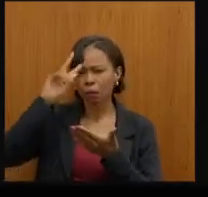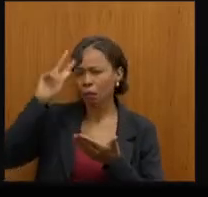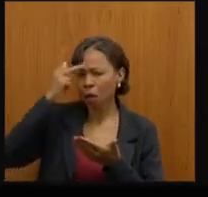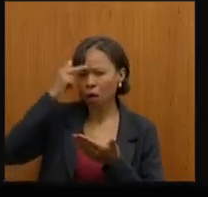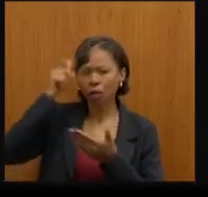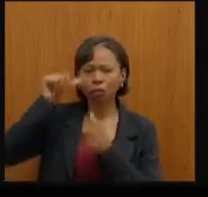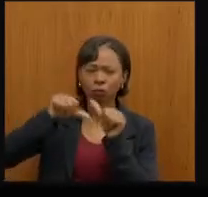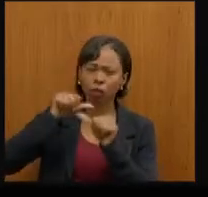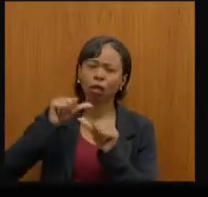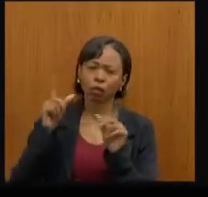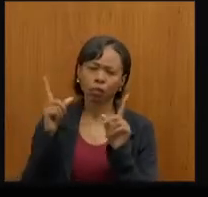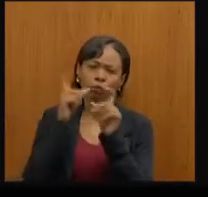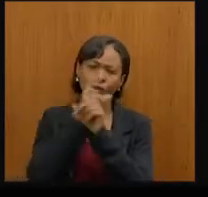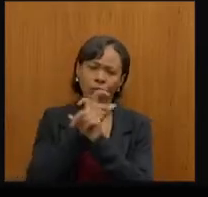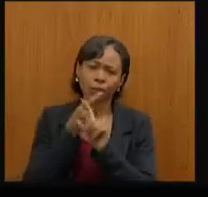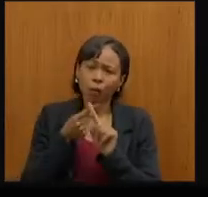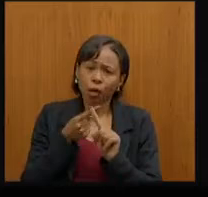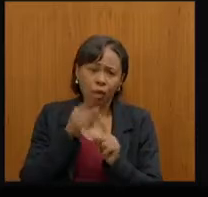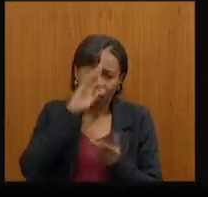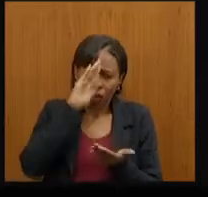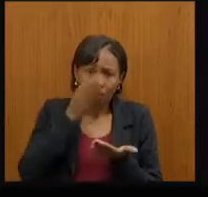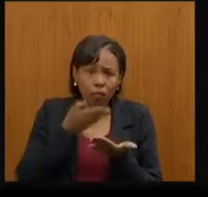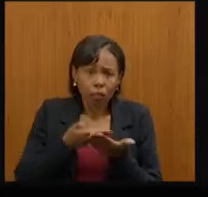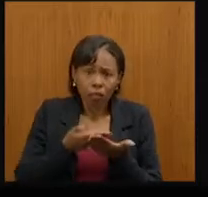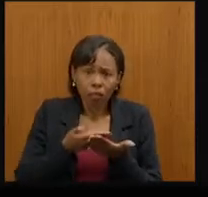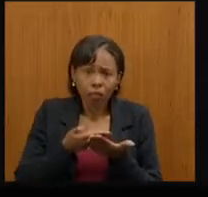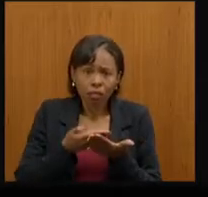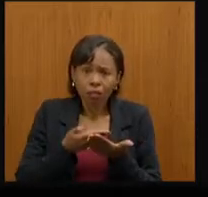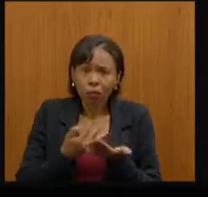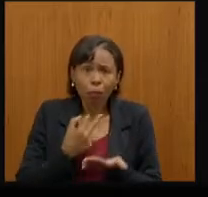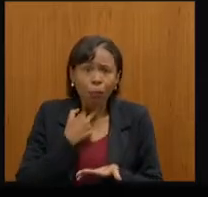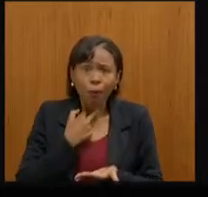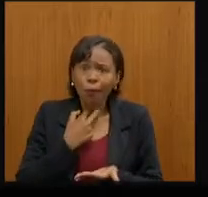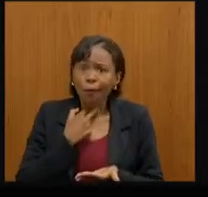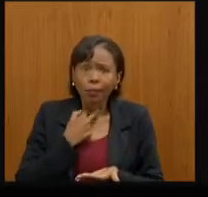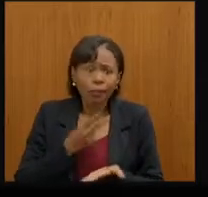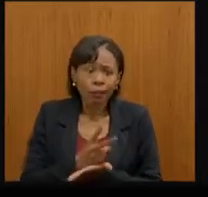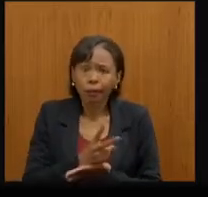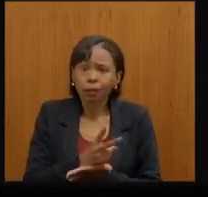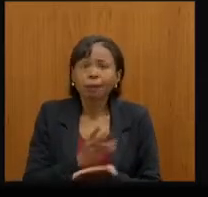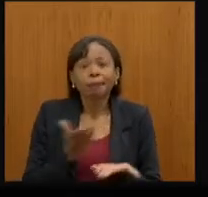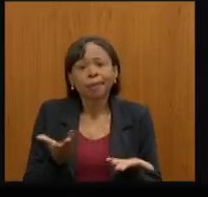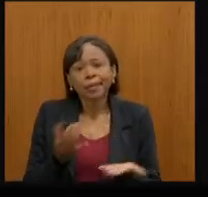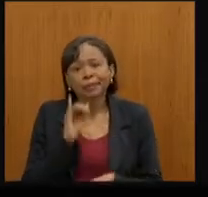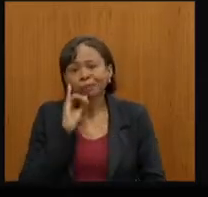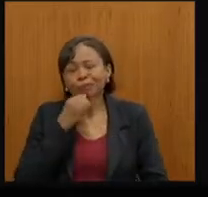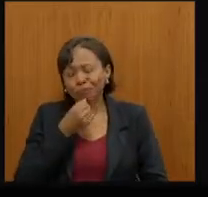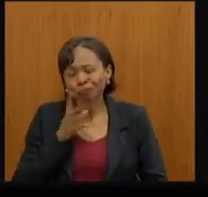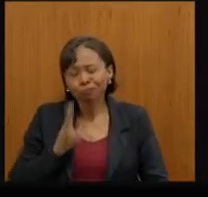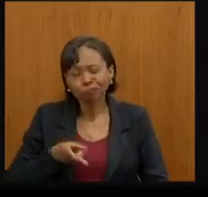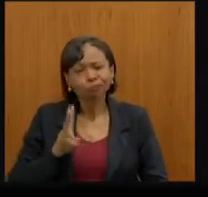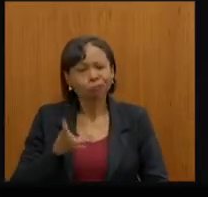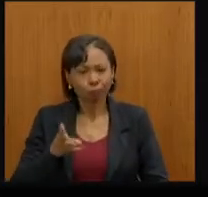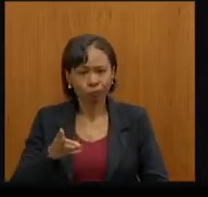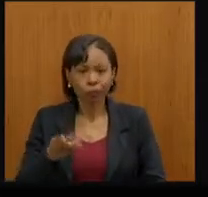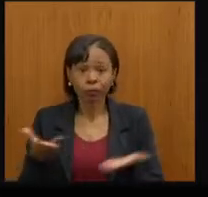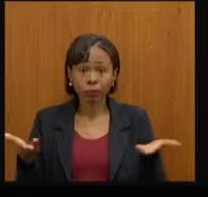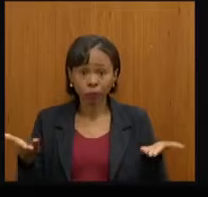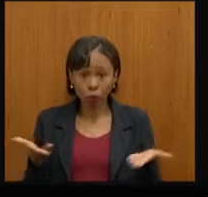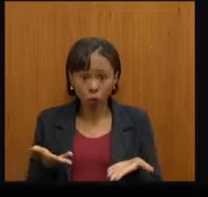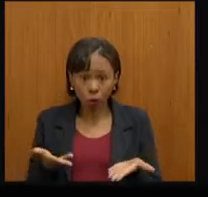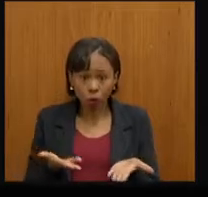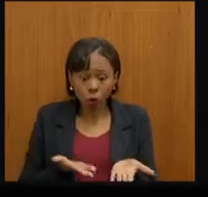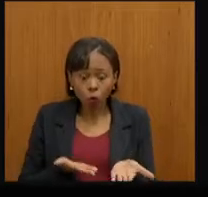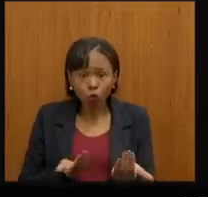deveriam não existe mais mas continuam existindo e hoje o jovem ele tem essa capacidade